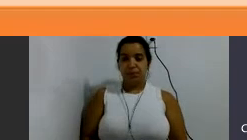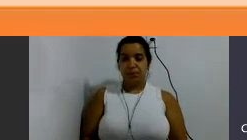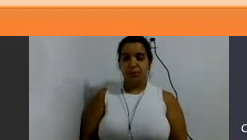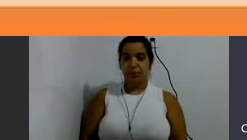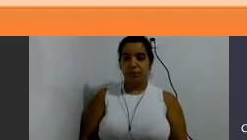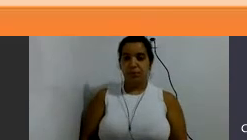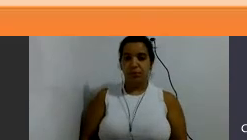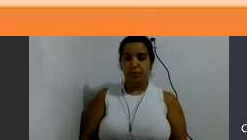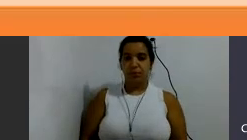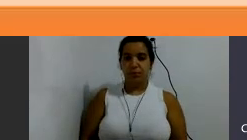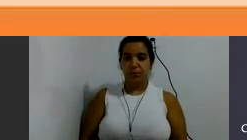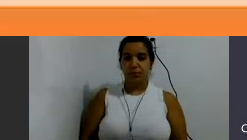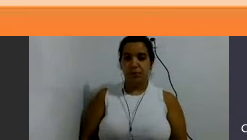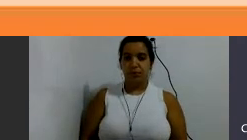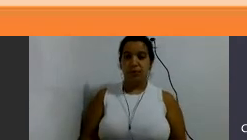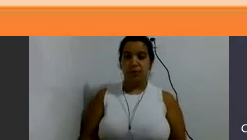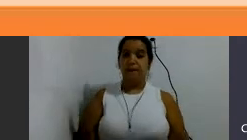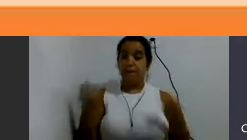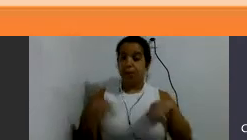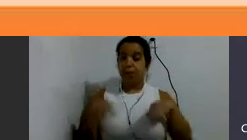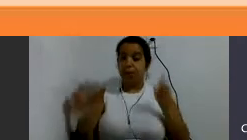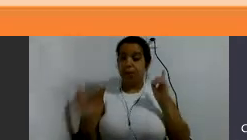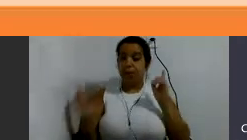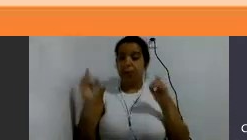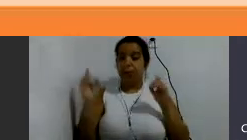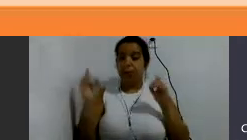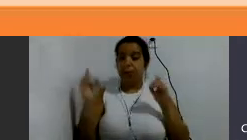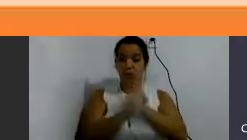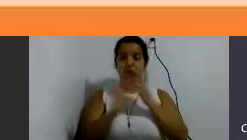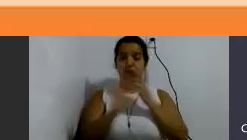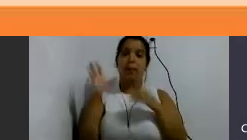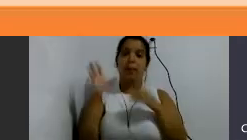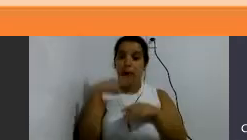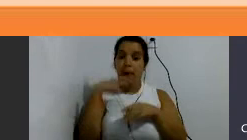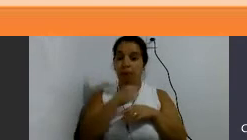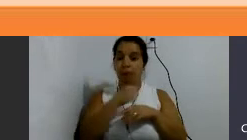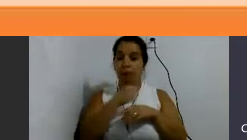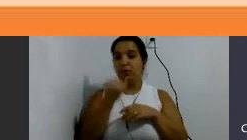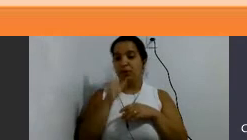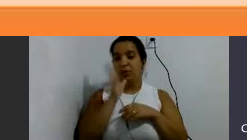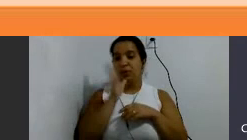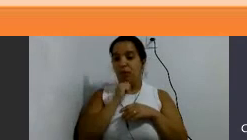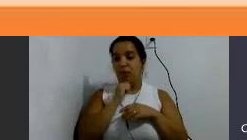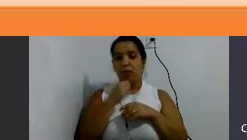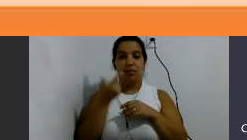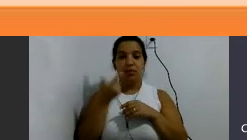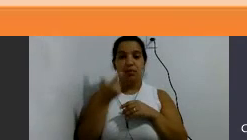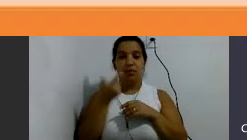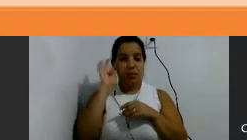diagnóstico recente. O diagnóstico tardio da malária, muitas das vezes, ele não vai resolver o problema.